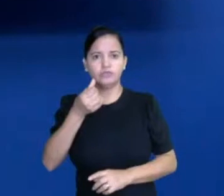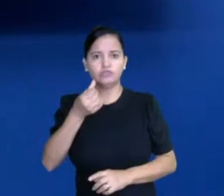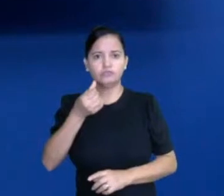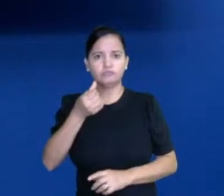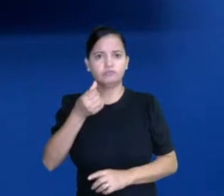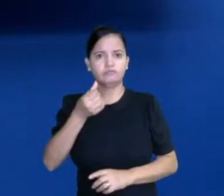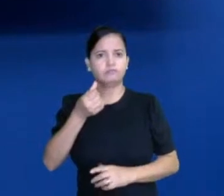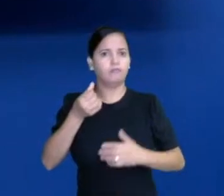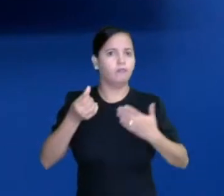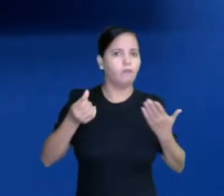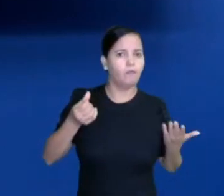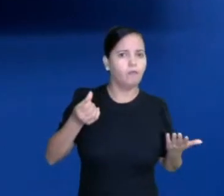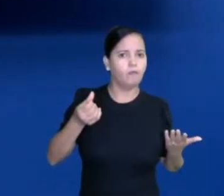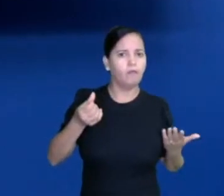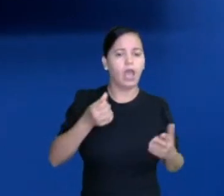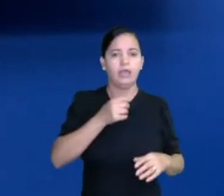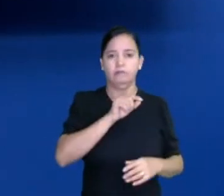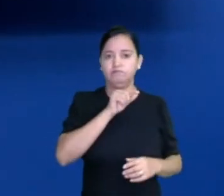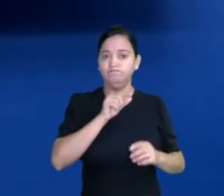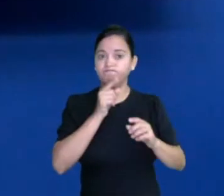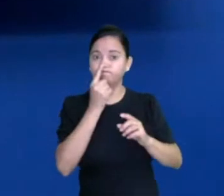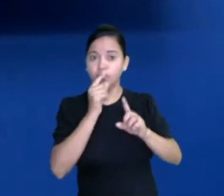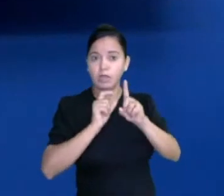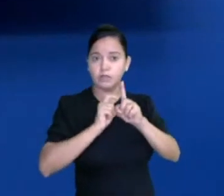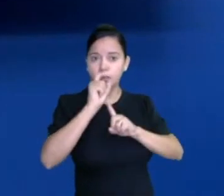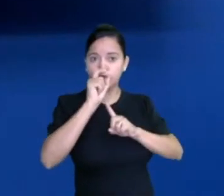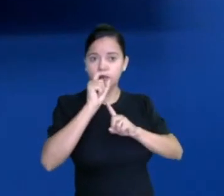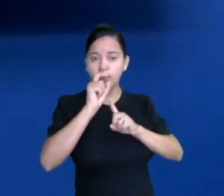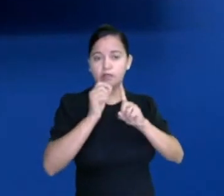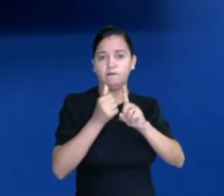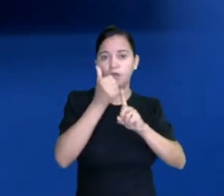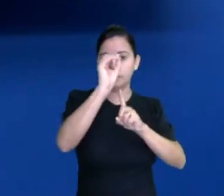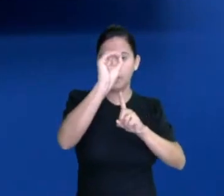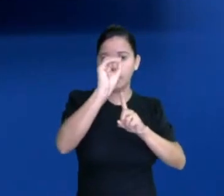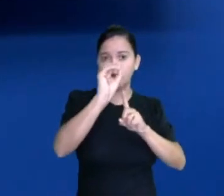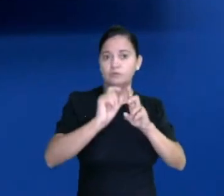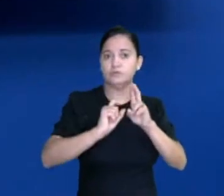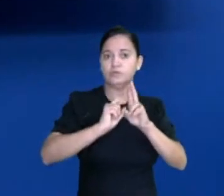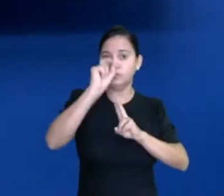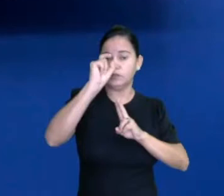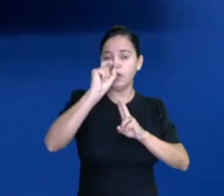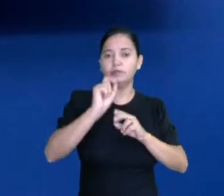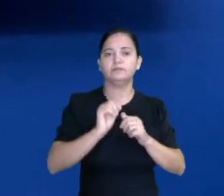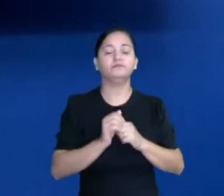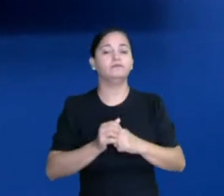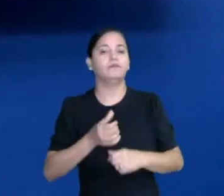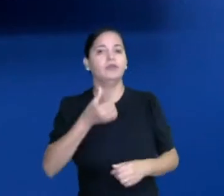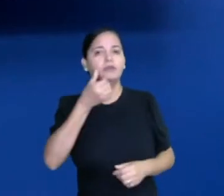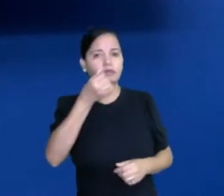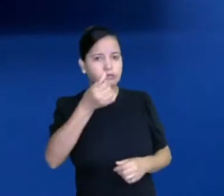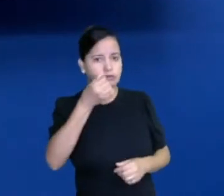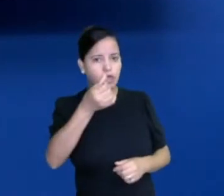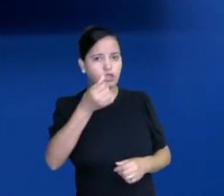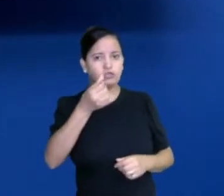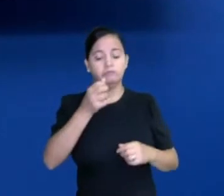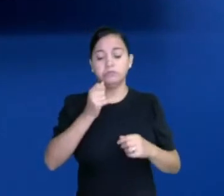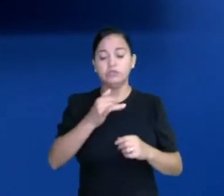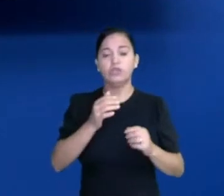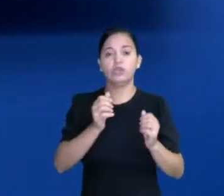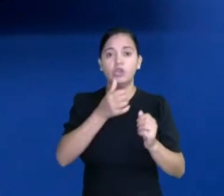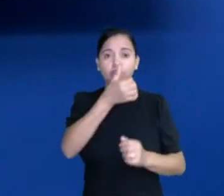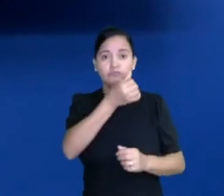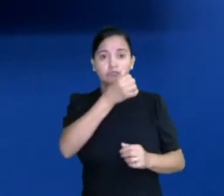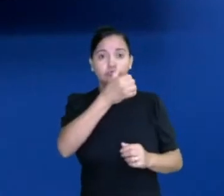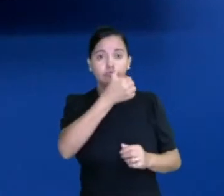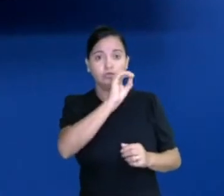bem prático, né? Eu tenho uma dezena, que vale 10 unidades, e 6, né? Quando eu junto esses dois números, 10